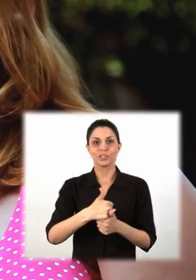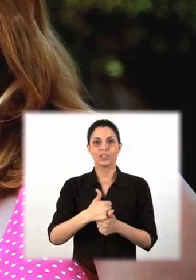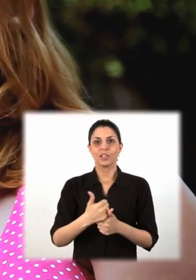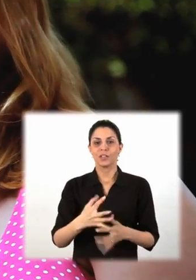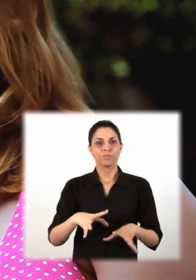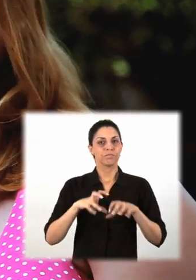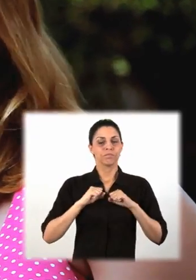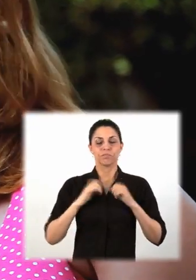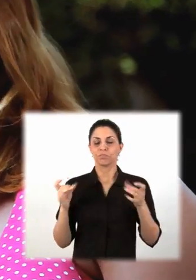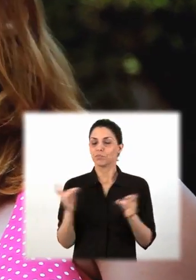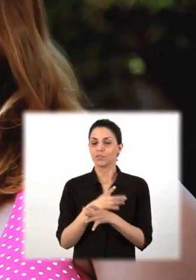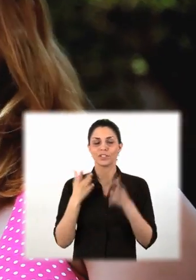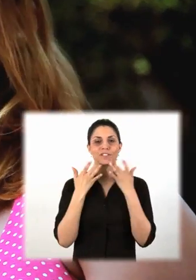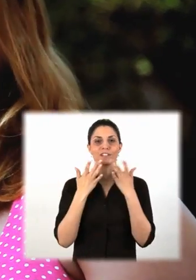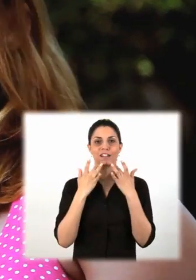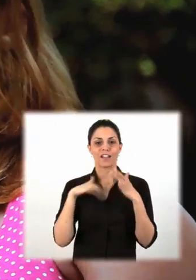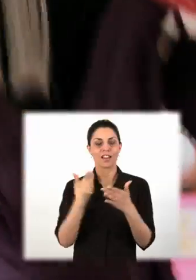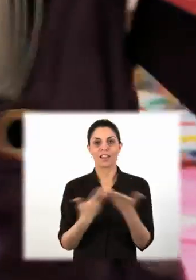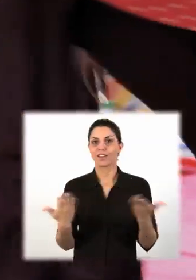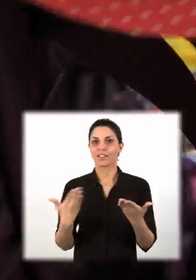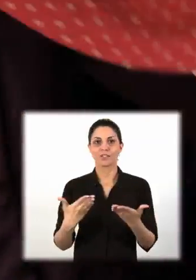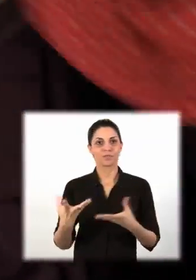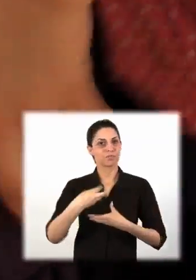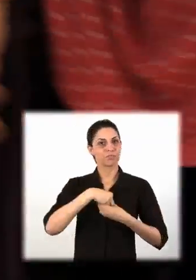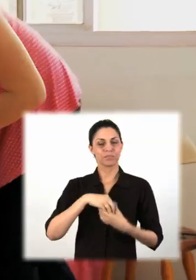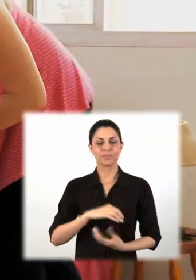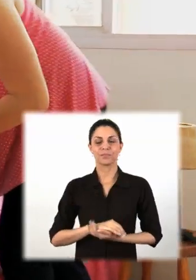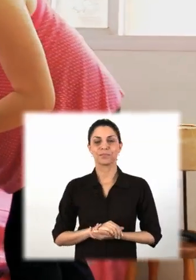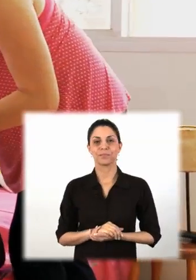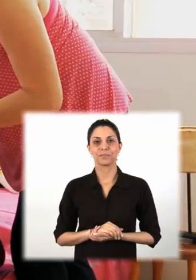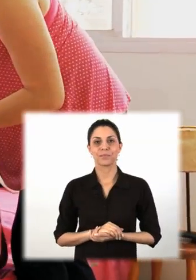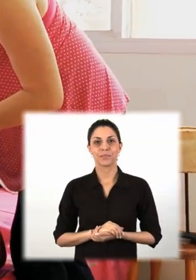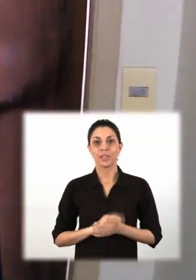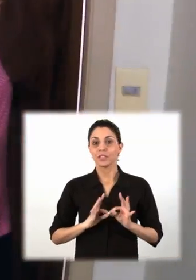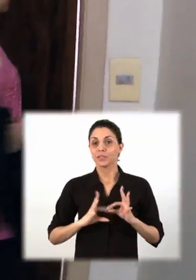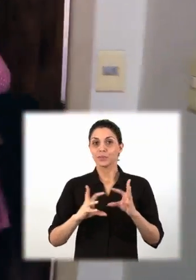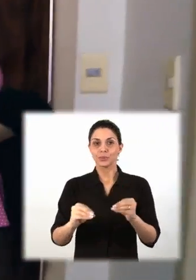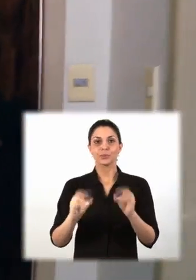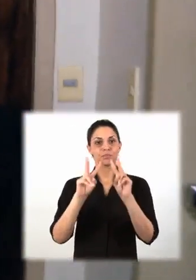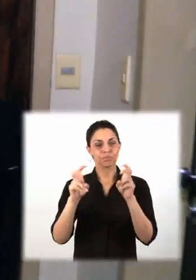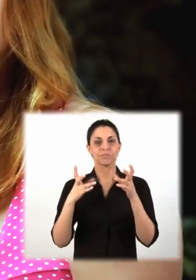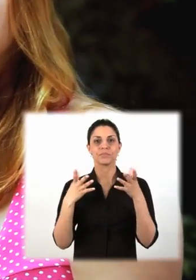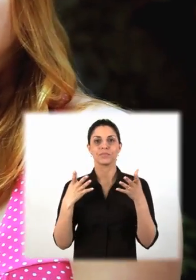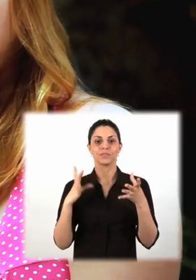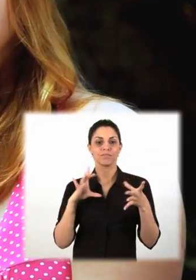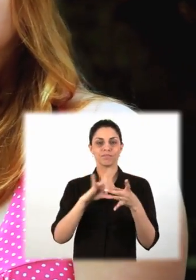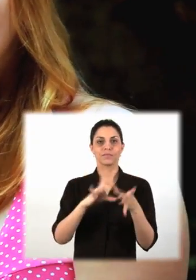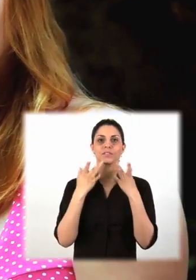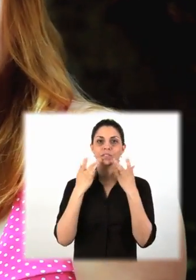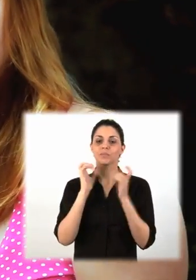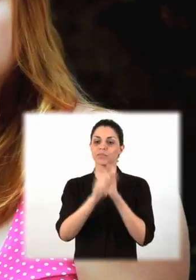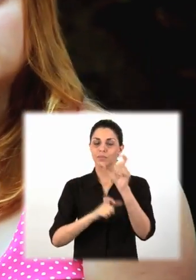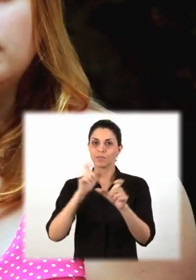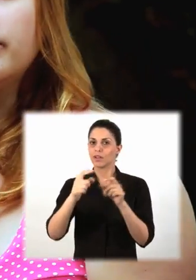e o teatro assim me encantou e me tomou e hoje faz parte de mim. Quando a gente pega um texto teatral, a gente tá lidando